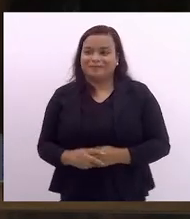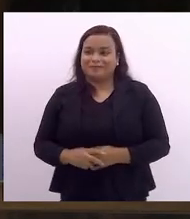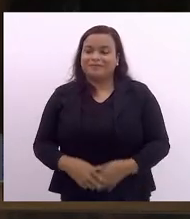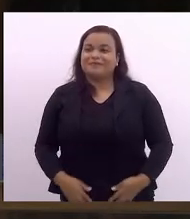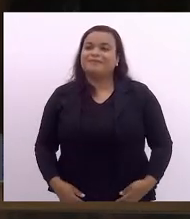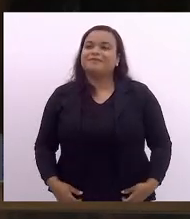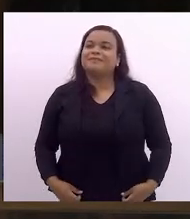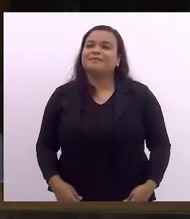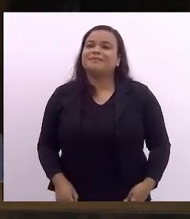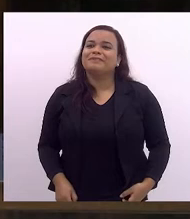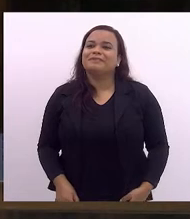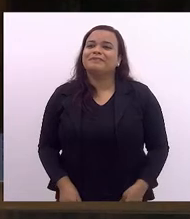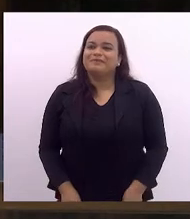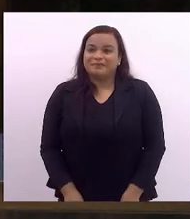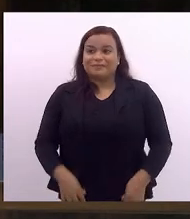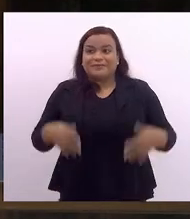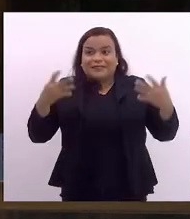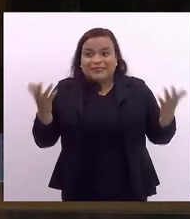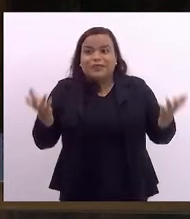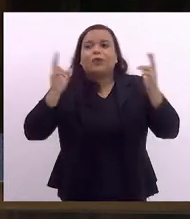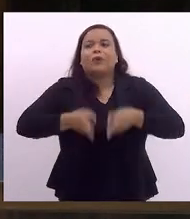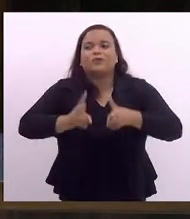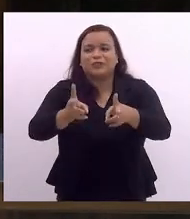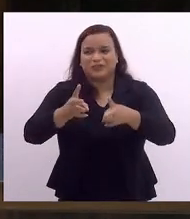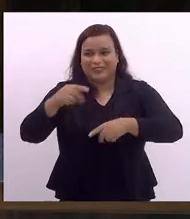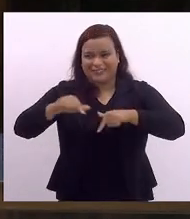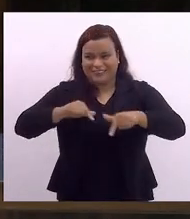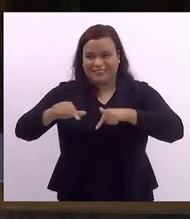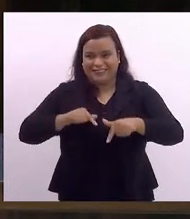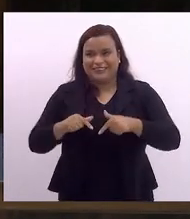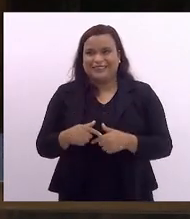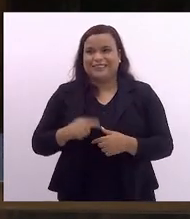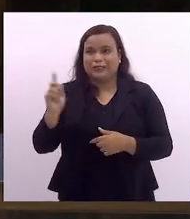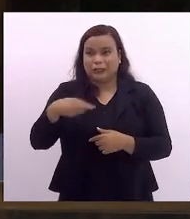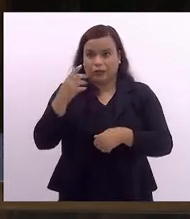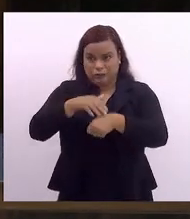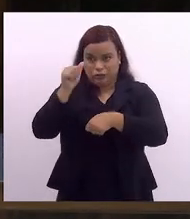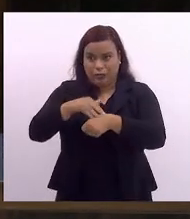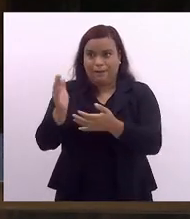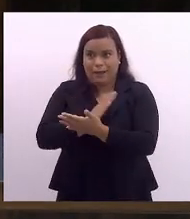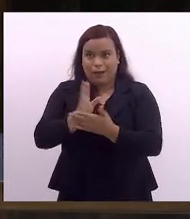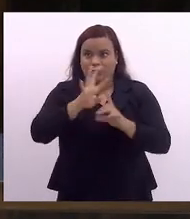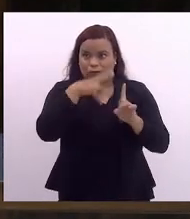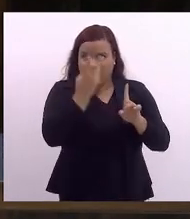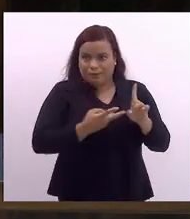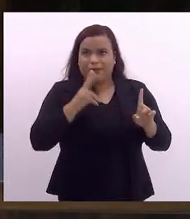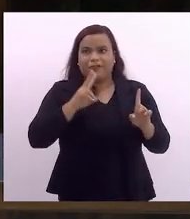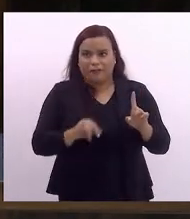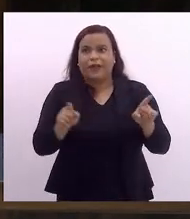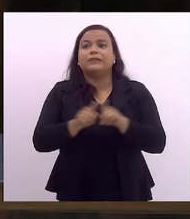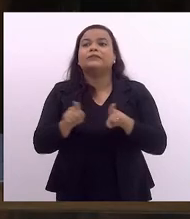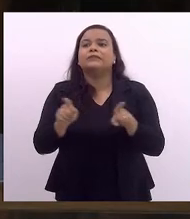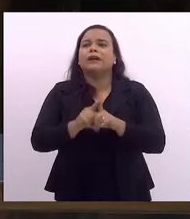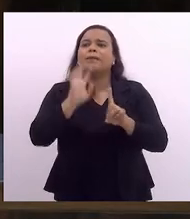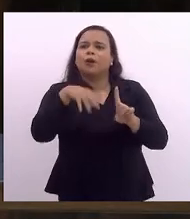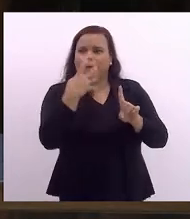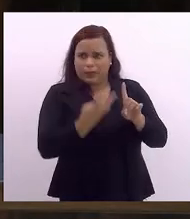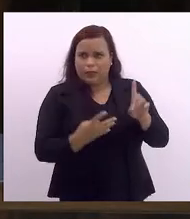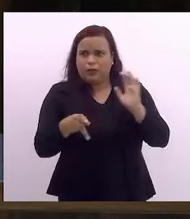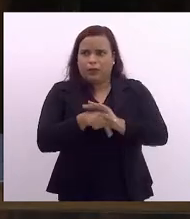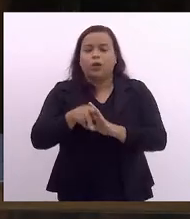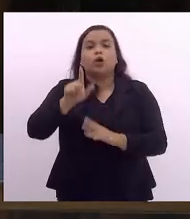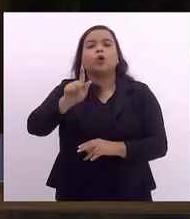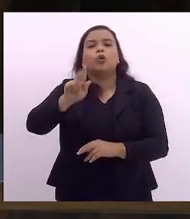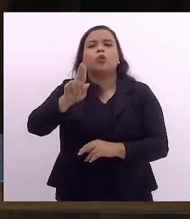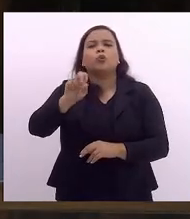É, vamos lá, então, aqui continuar, que a gente vai já chamar mais alguns homenageados e fazer também a homenagem para o